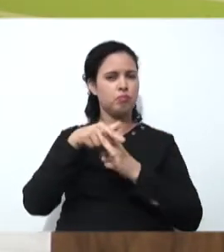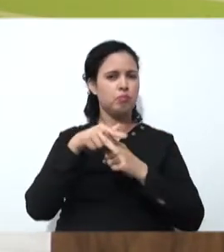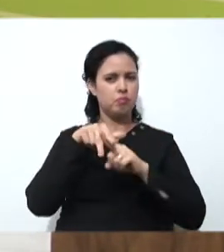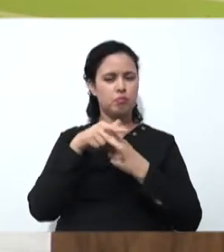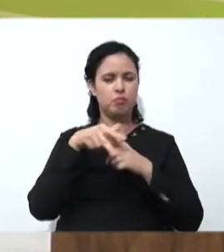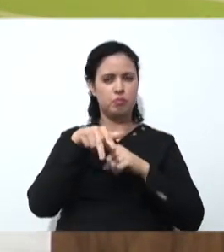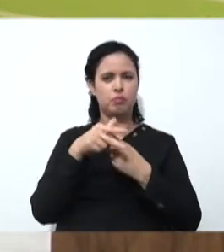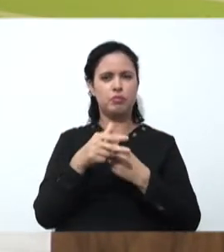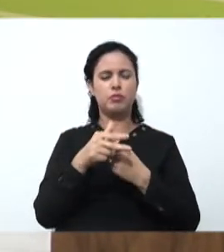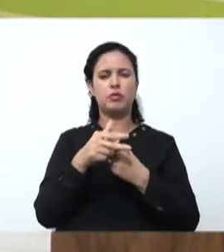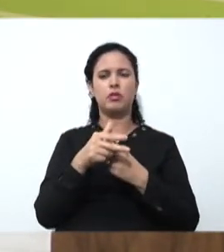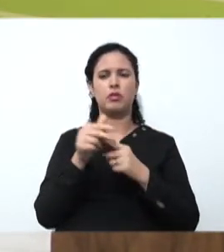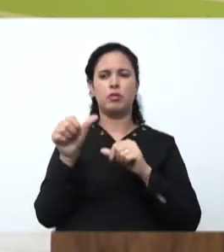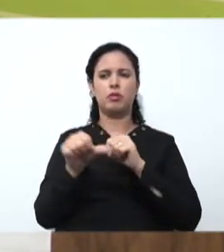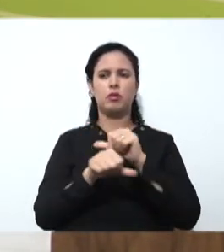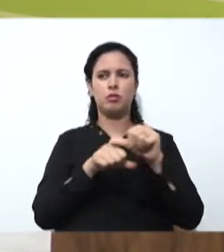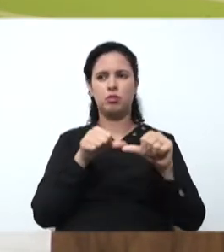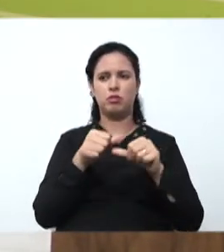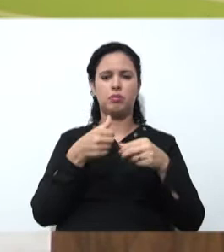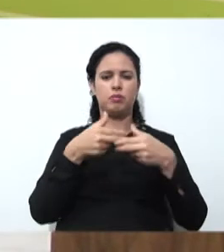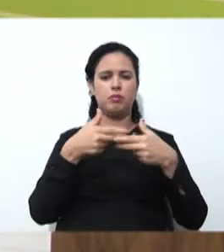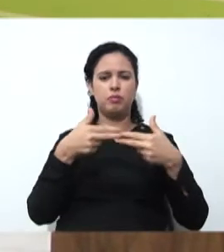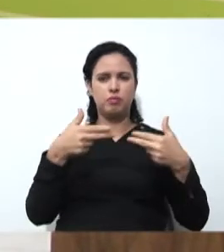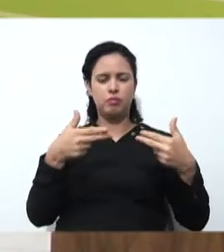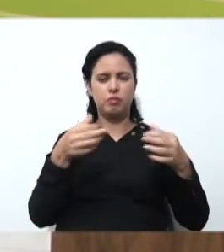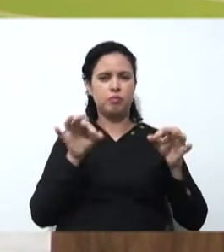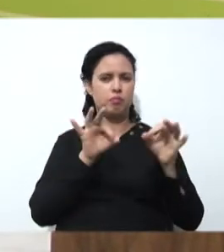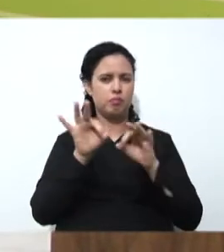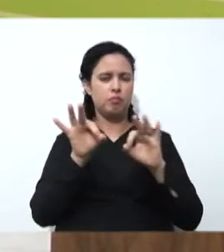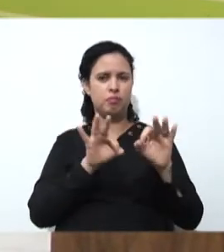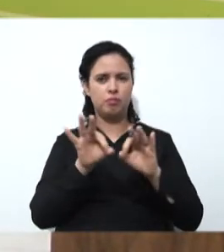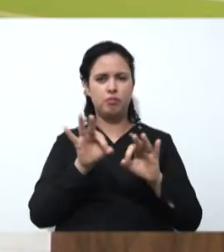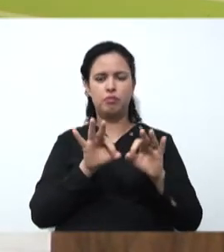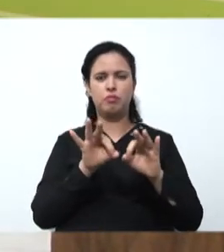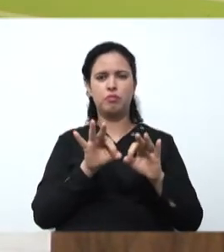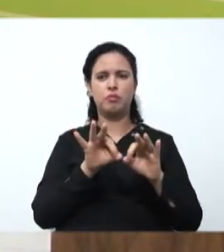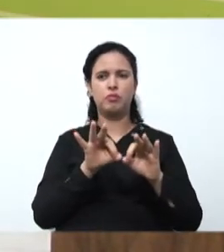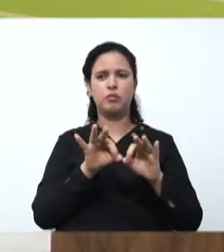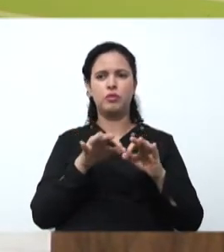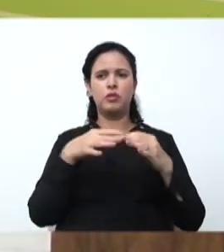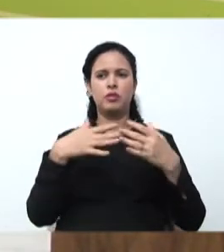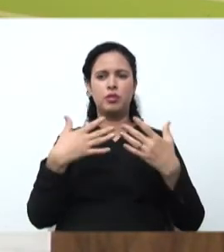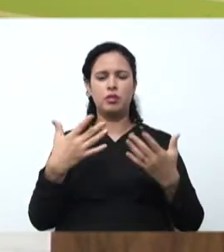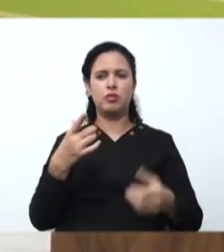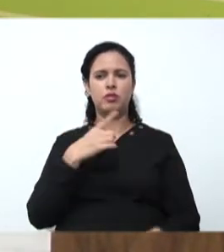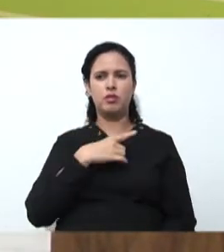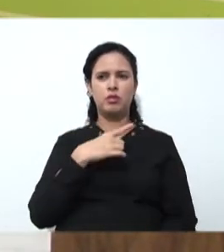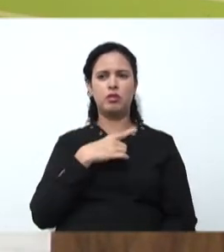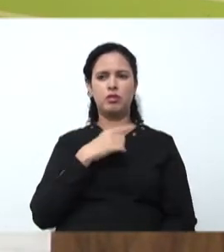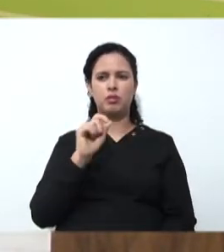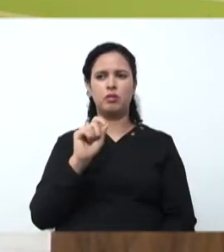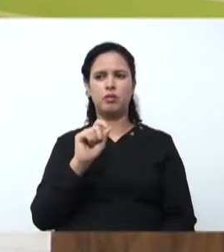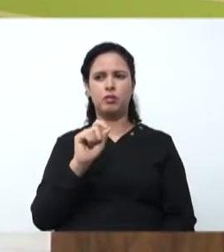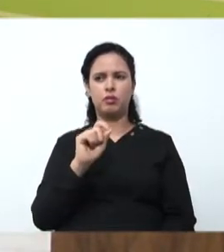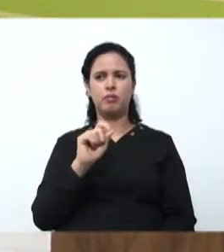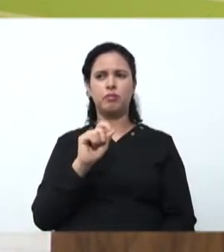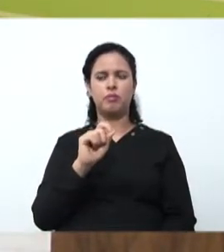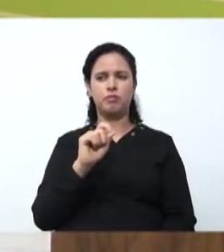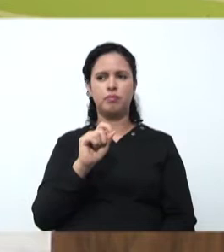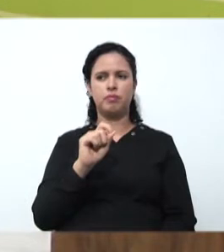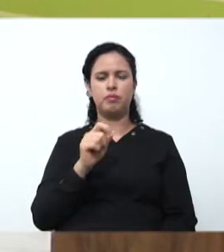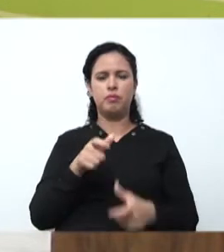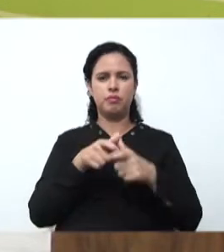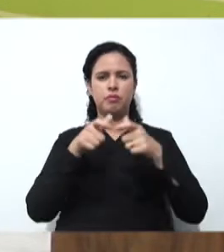motocicletas, trocando peças, não é? Dando manutenção de toda a natureza. e aí teve um grande ganho, né, no aumento da